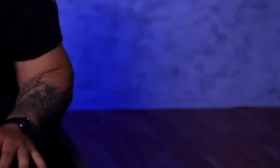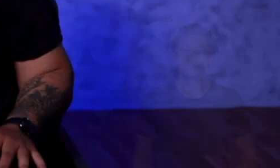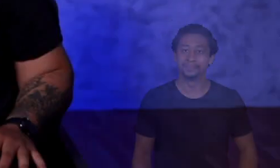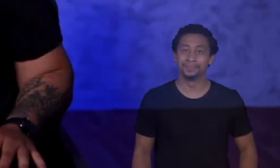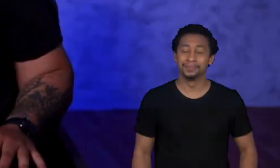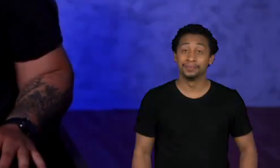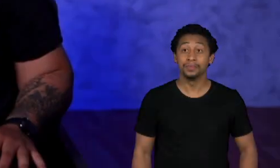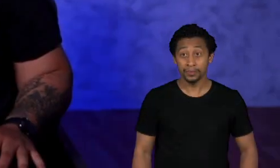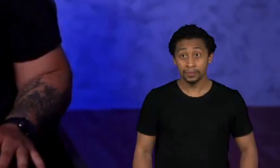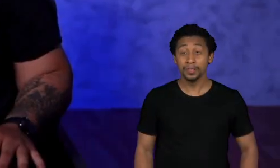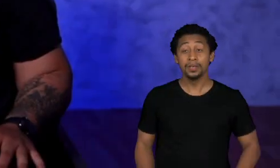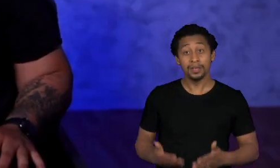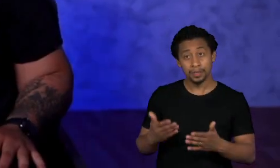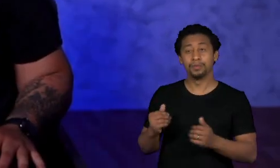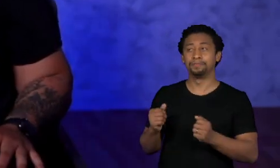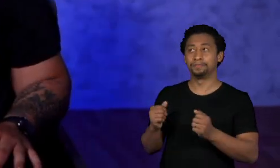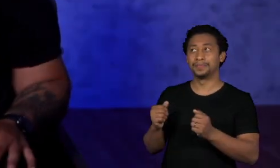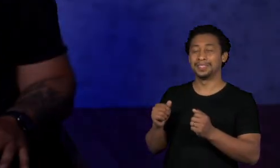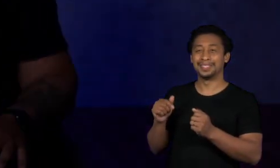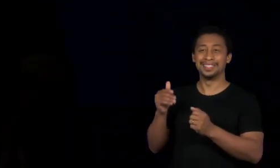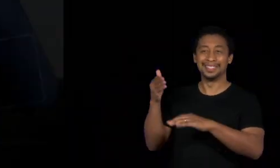Eu entrei para a Marinha com 18 anos,